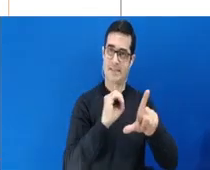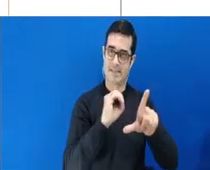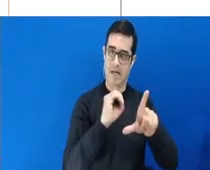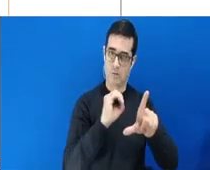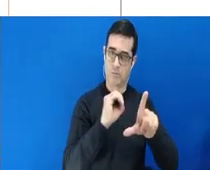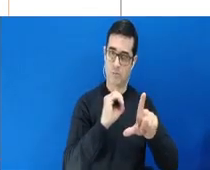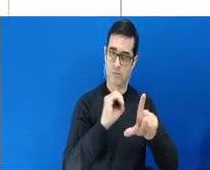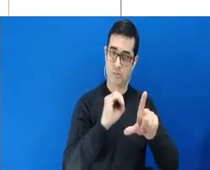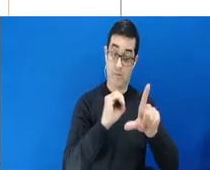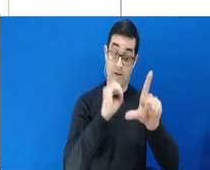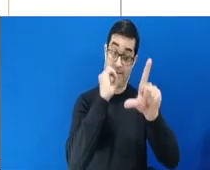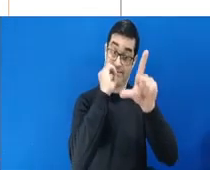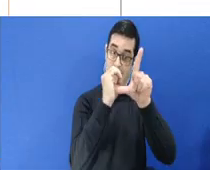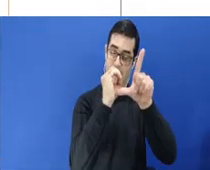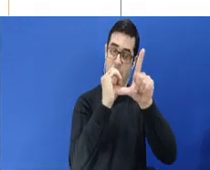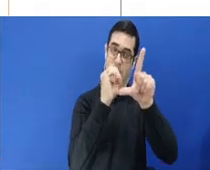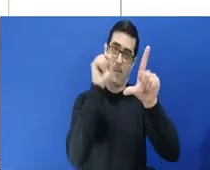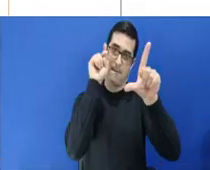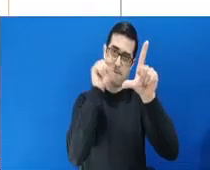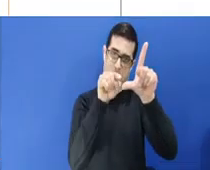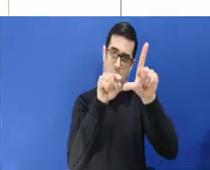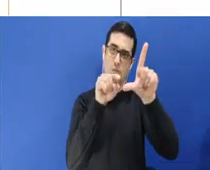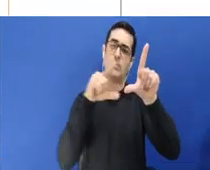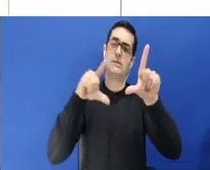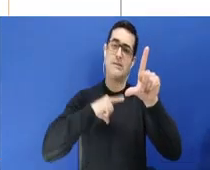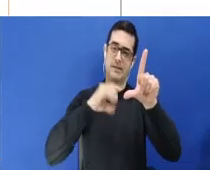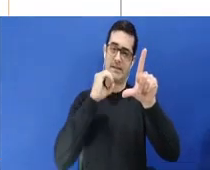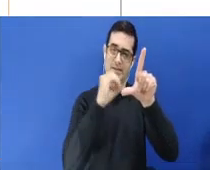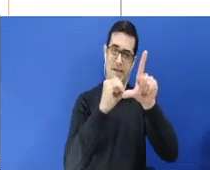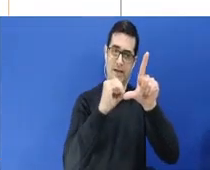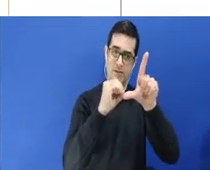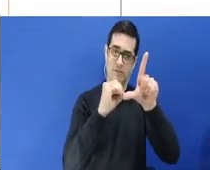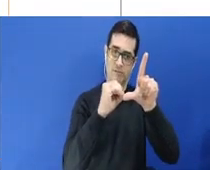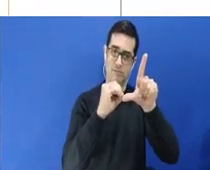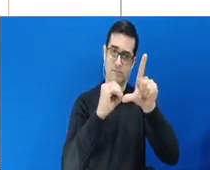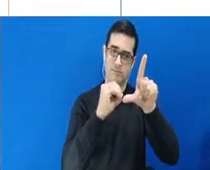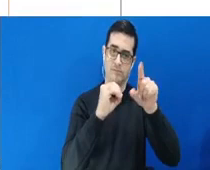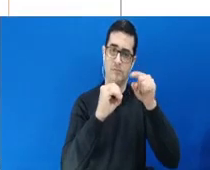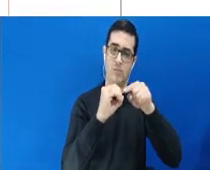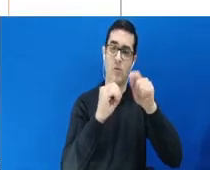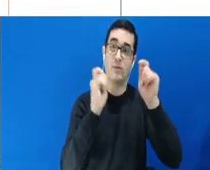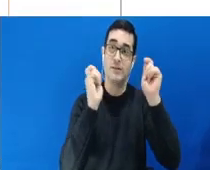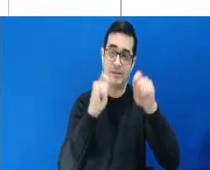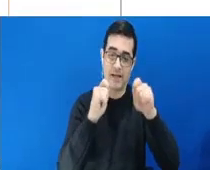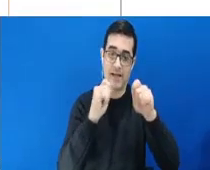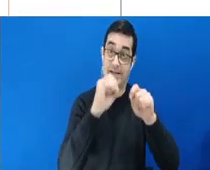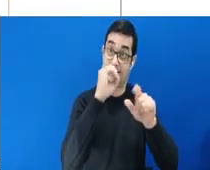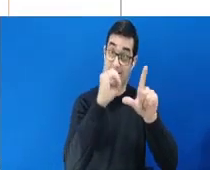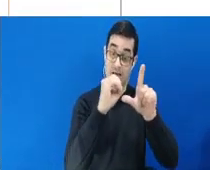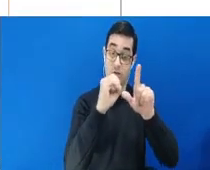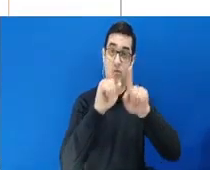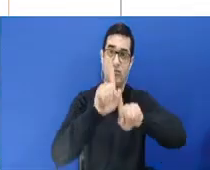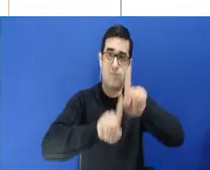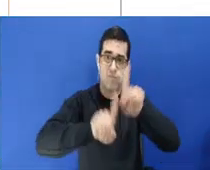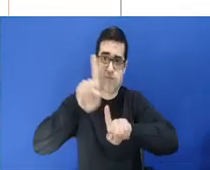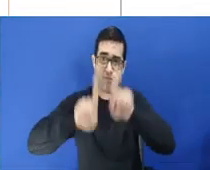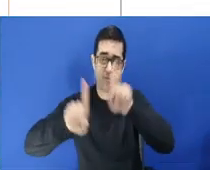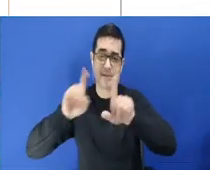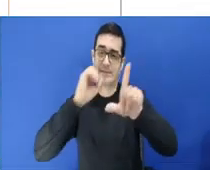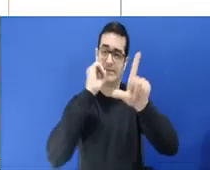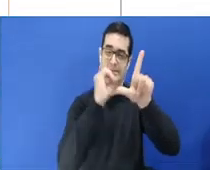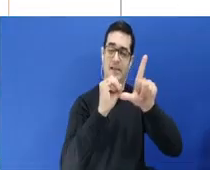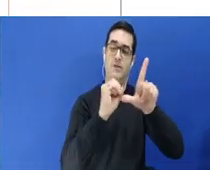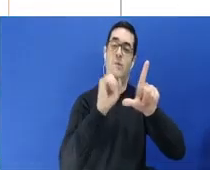nodal, né? Onde a probabilidade é zero. Então, isso vai ser importante quando a